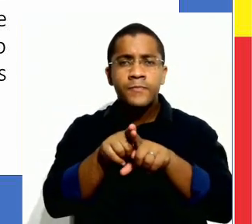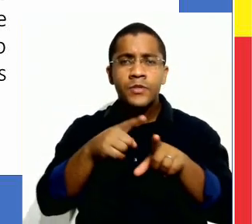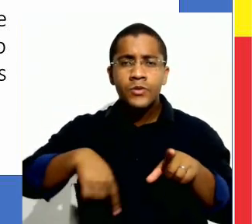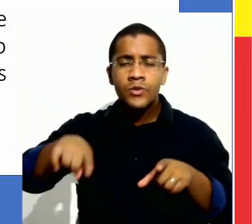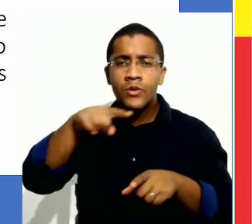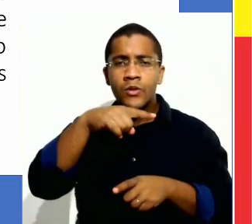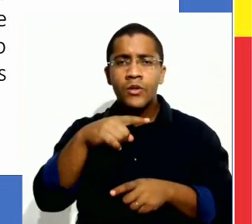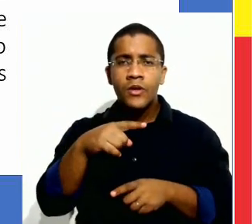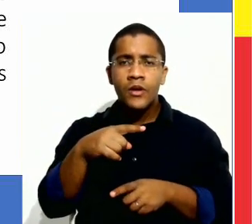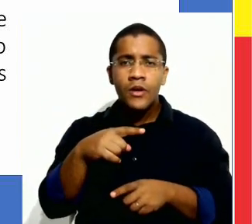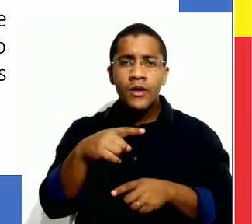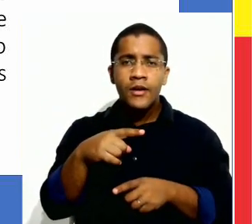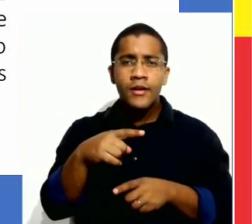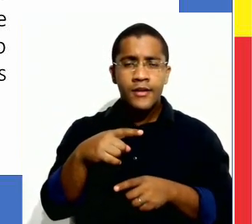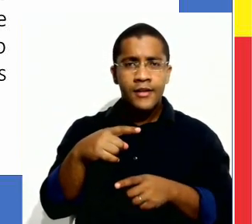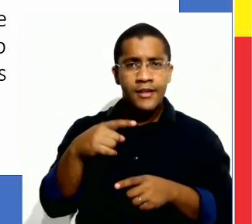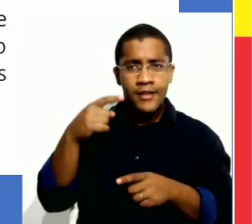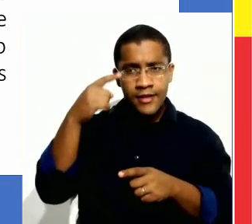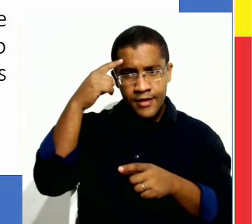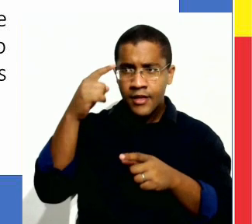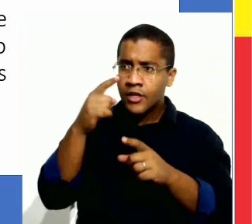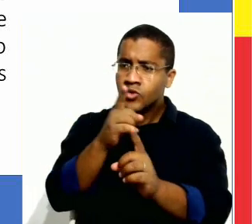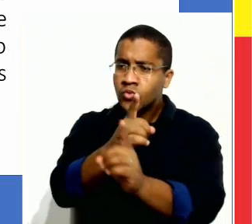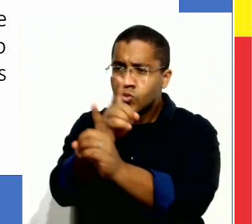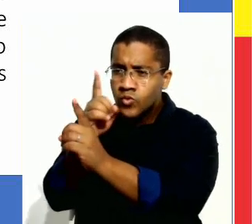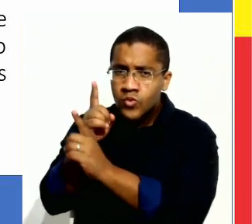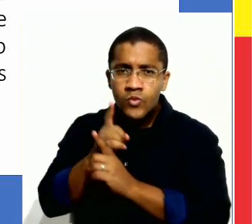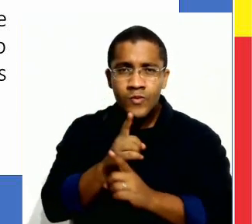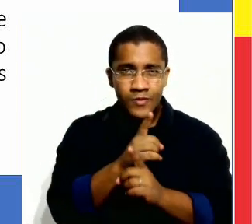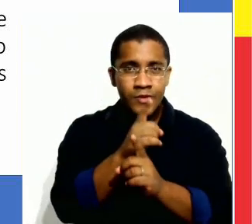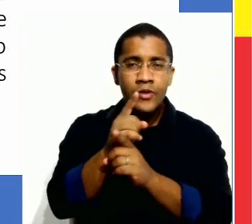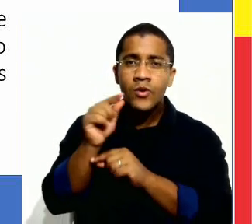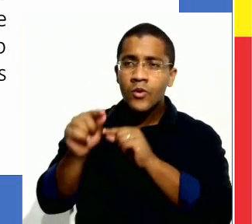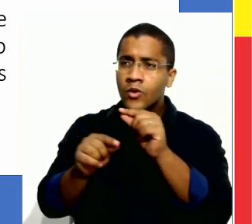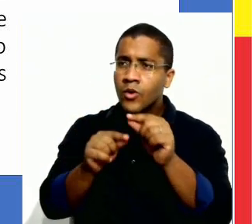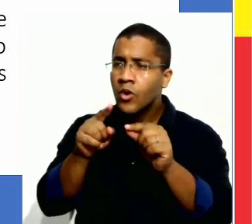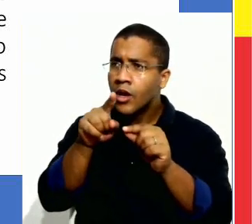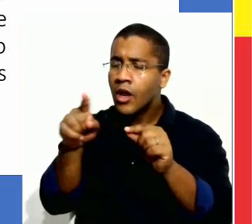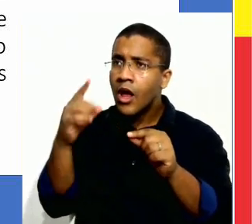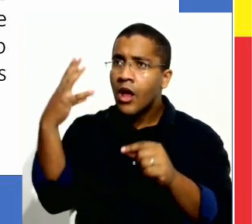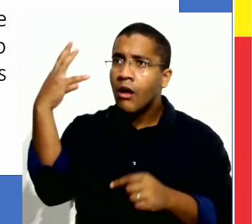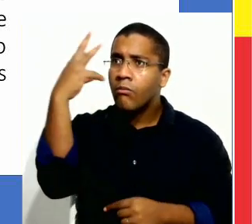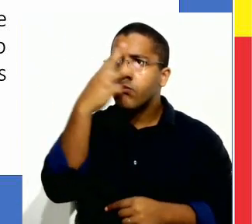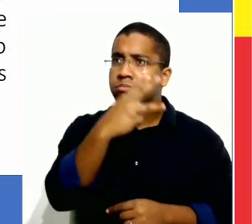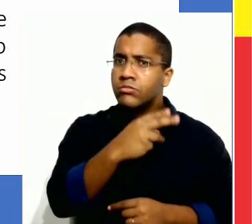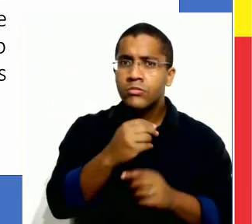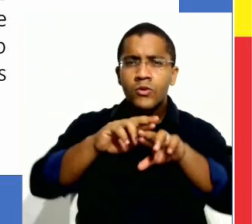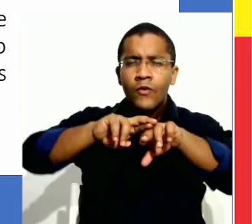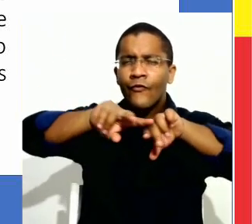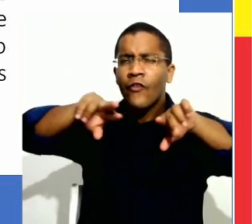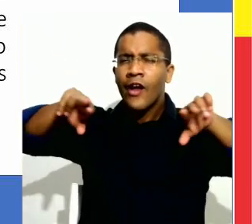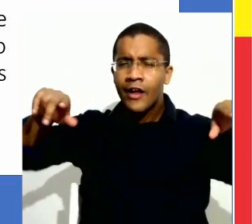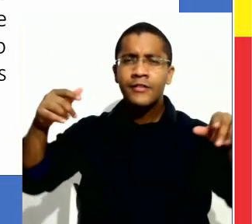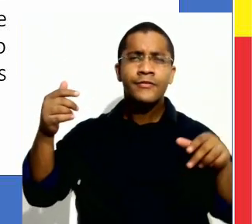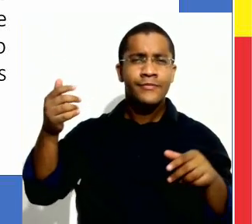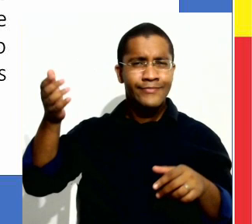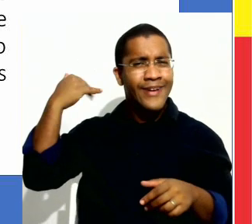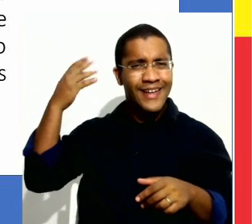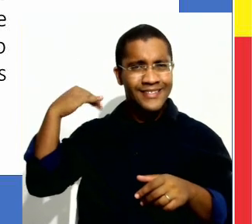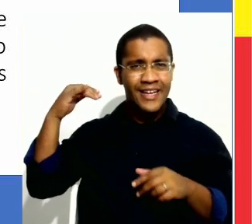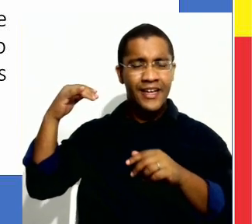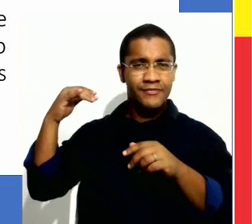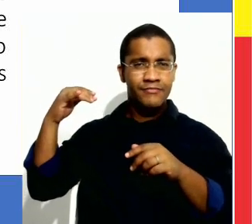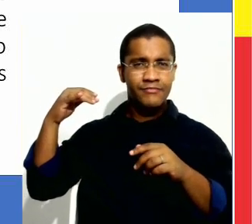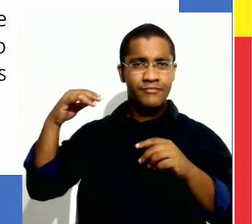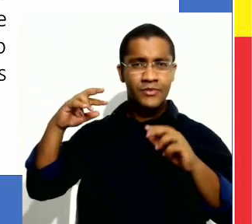como temos em suas heranças arqueológicas, verdadeiras maravilhas do passado